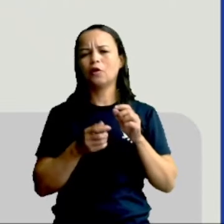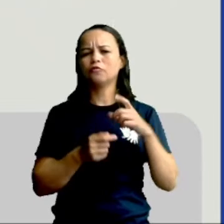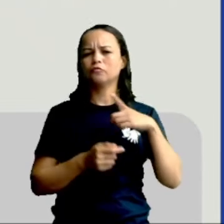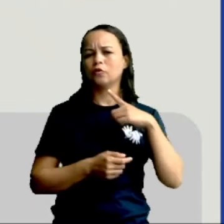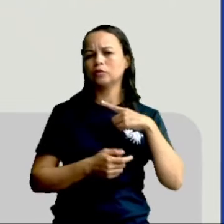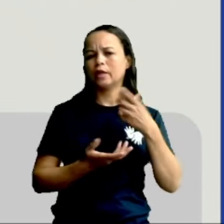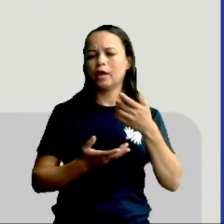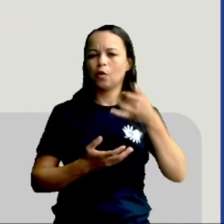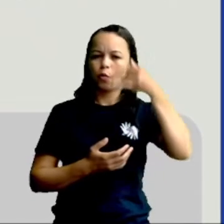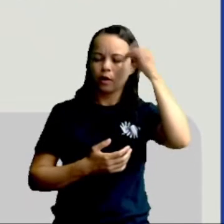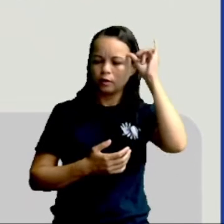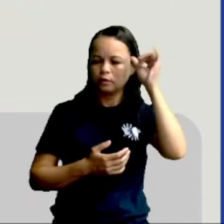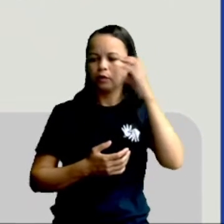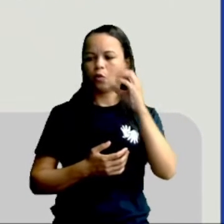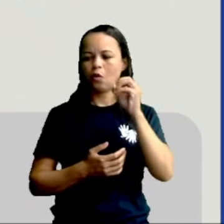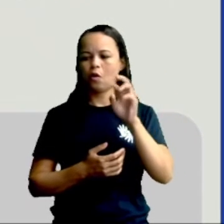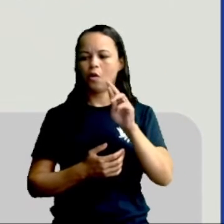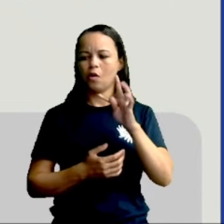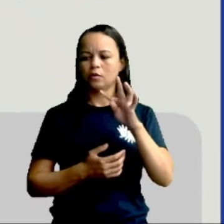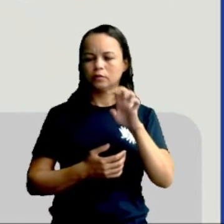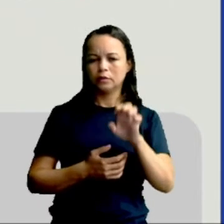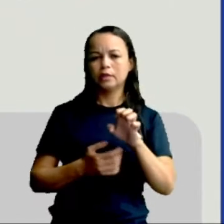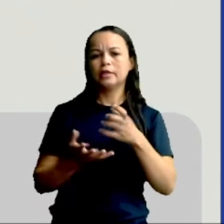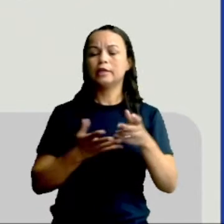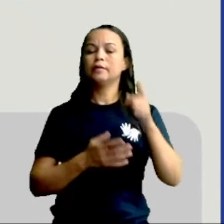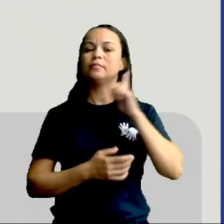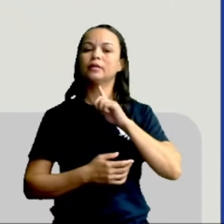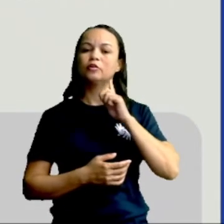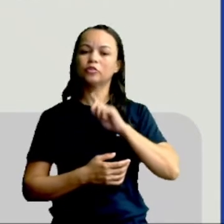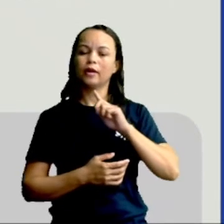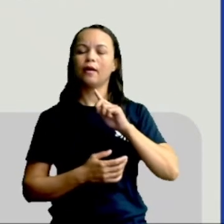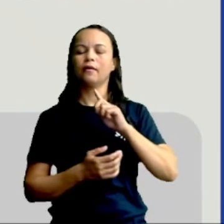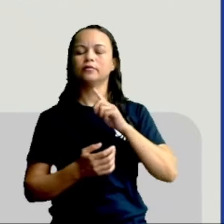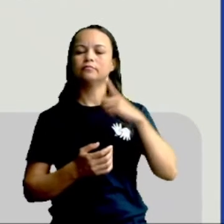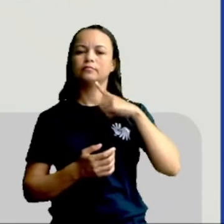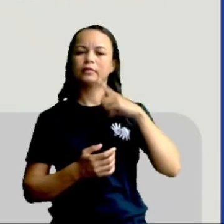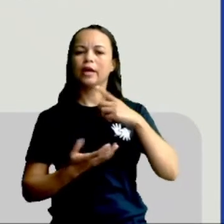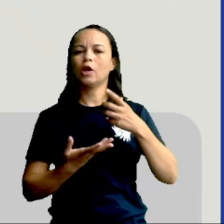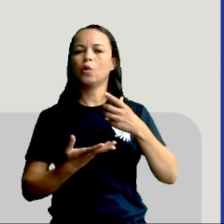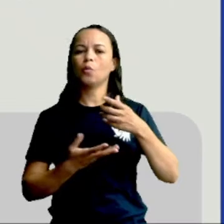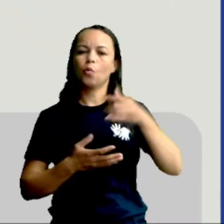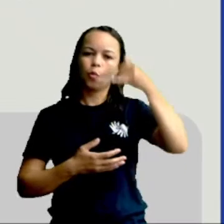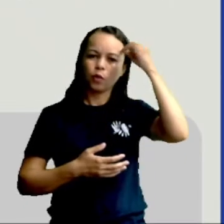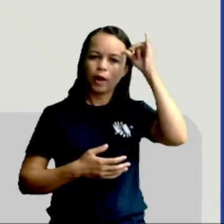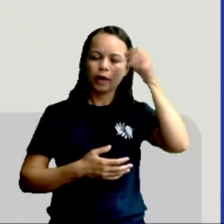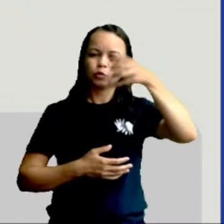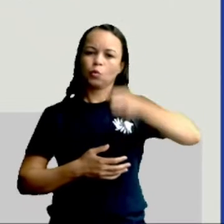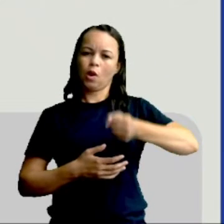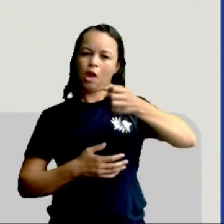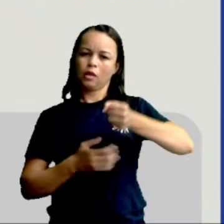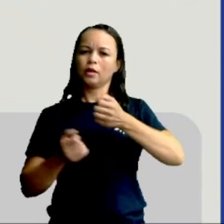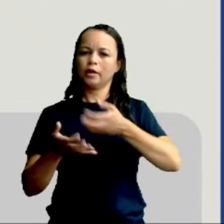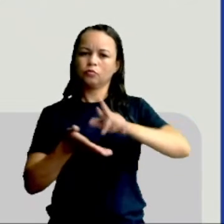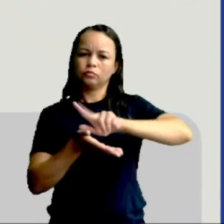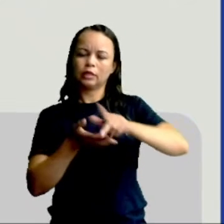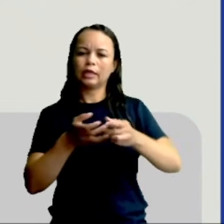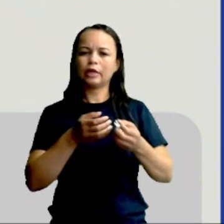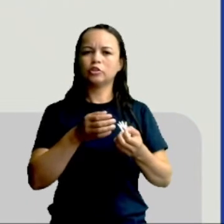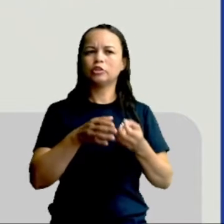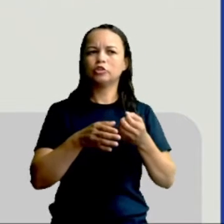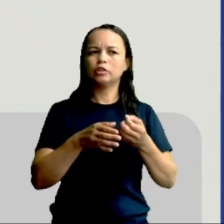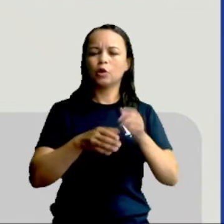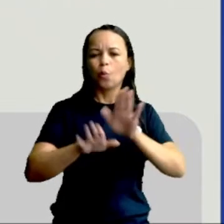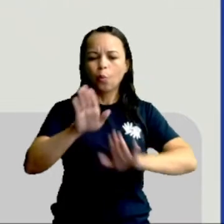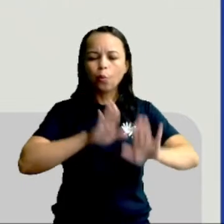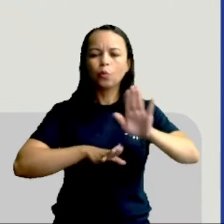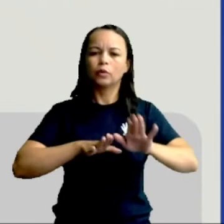de corte, em São Paulo, e em Minas Gerais eu vou ter o gado leiteiro, que é aquele gado de corte, é aquele que a gente cria para